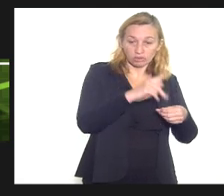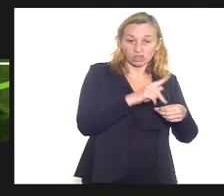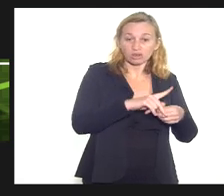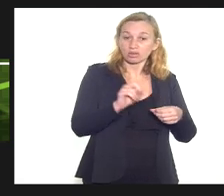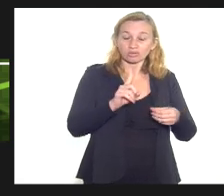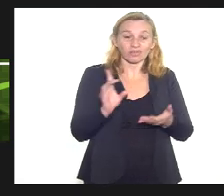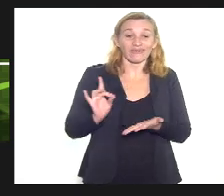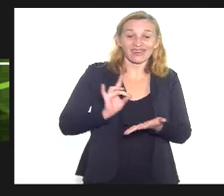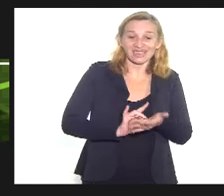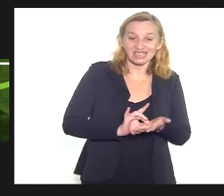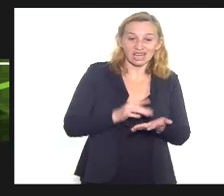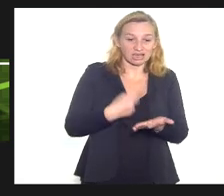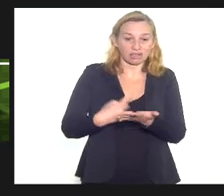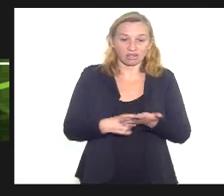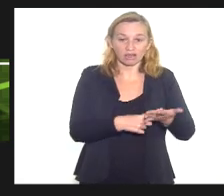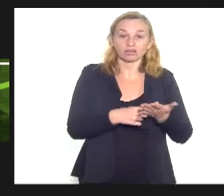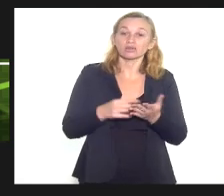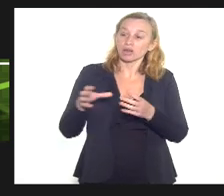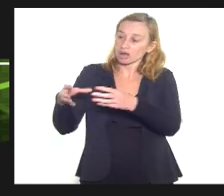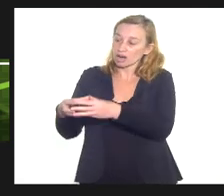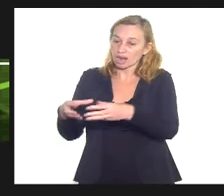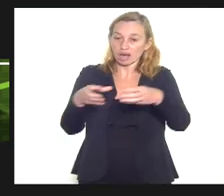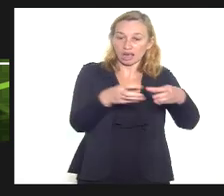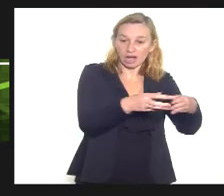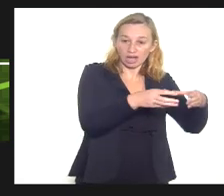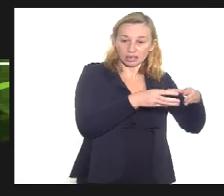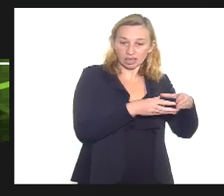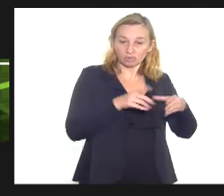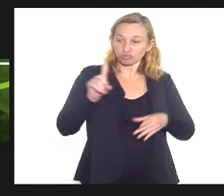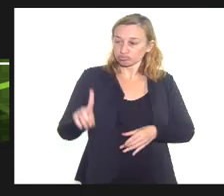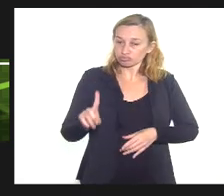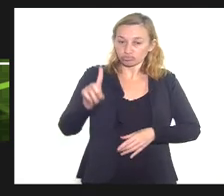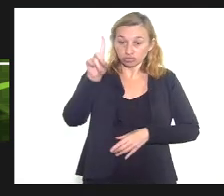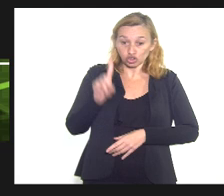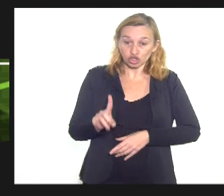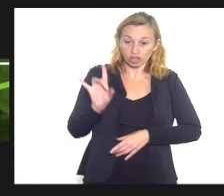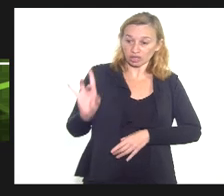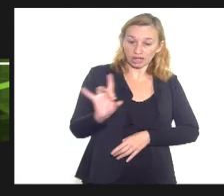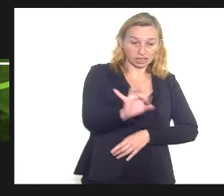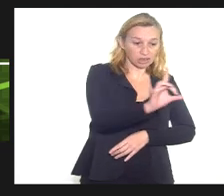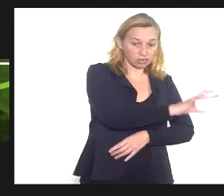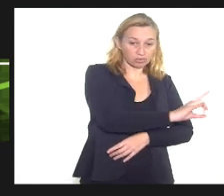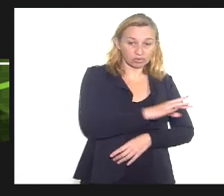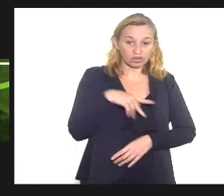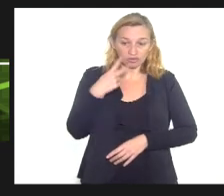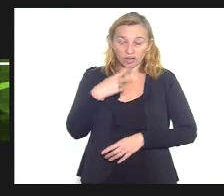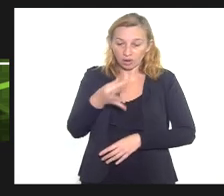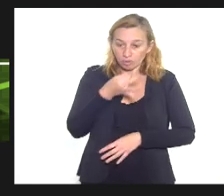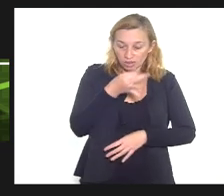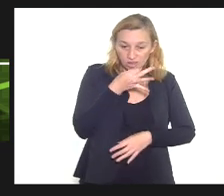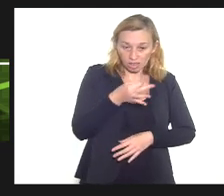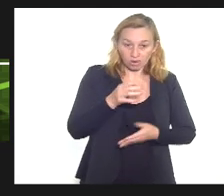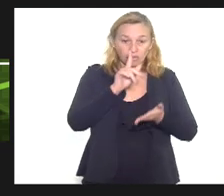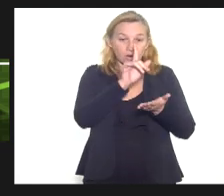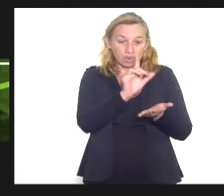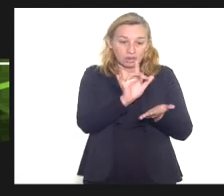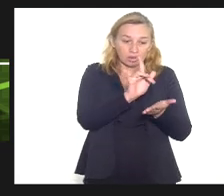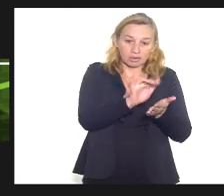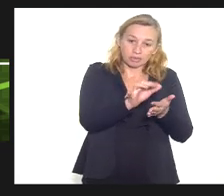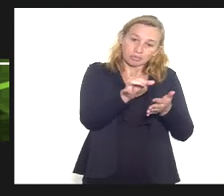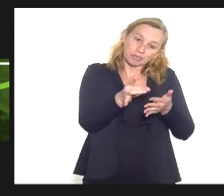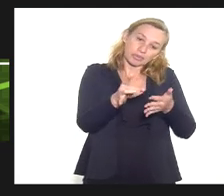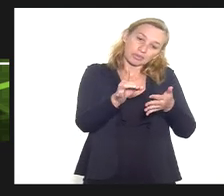acordada, fica a cargo de cada parceiro, ele tem o direito de auditar e, nesse momento, pedir mais detalhes e